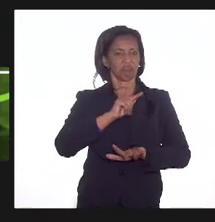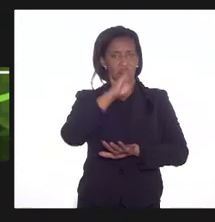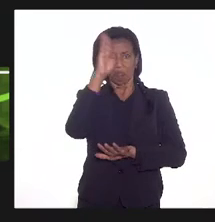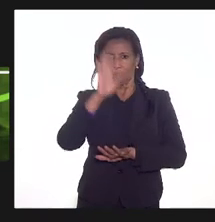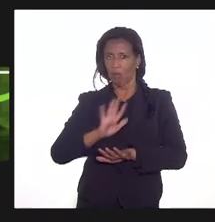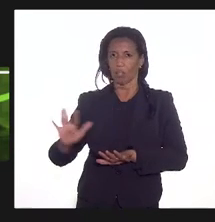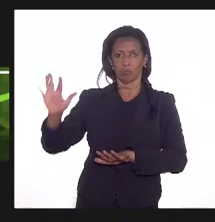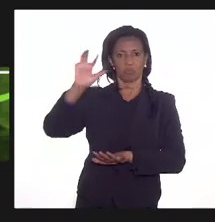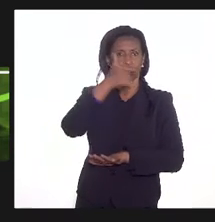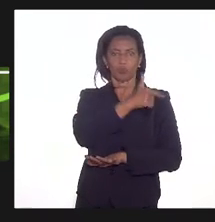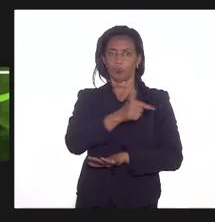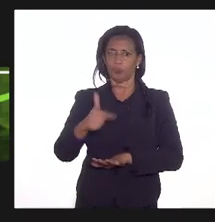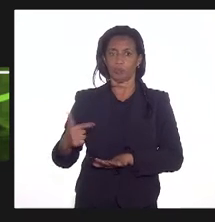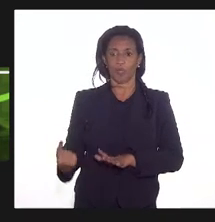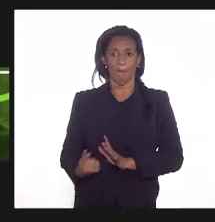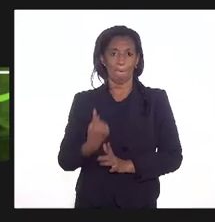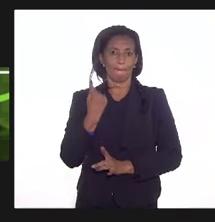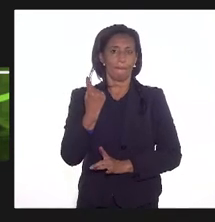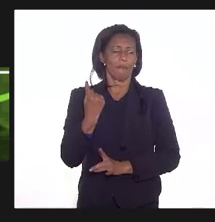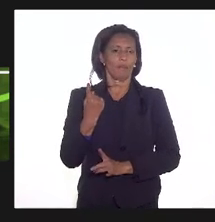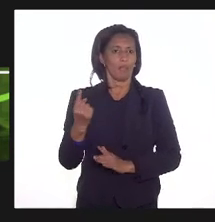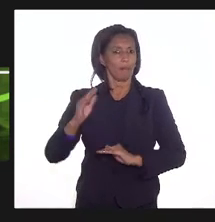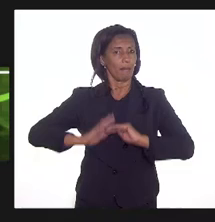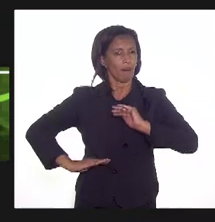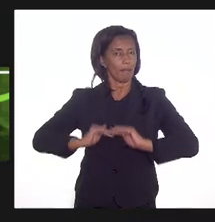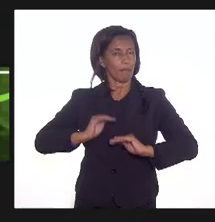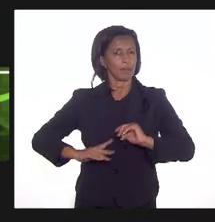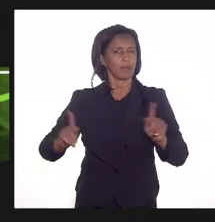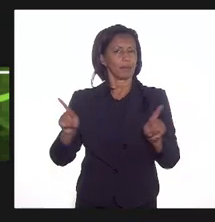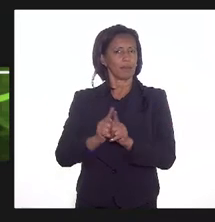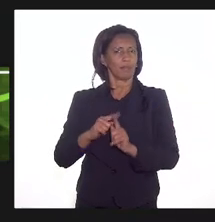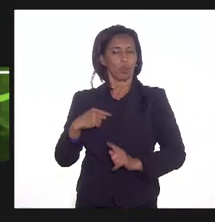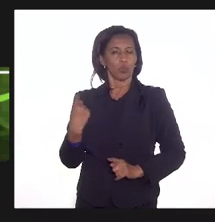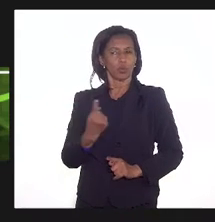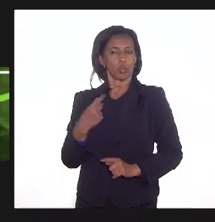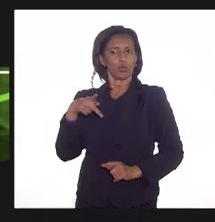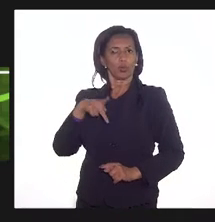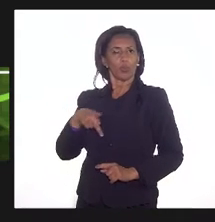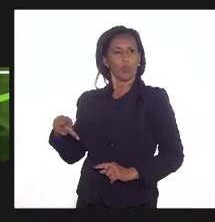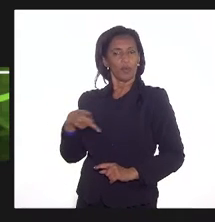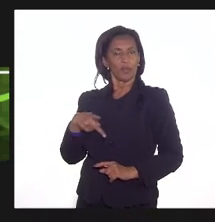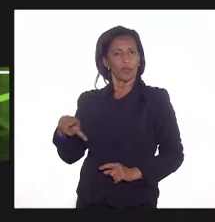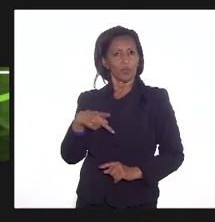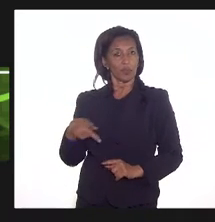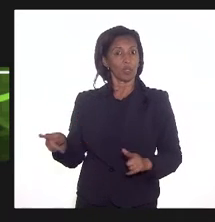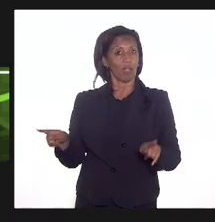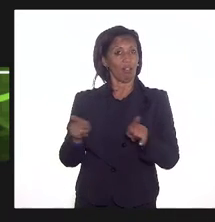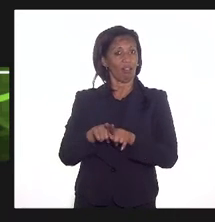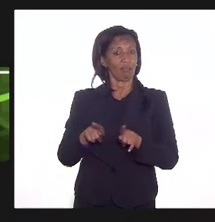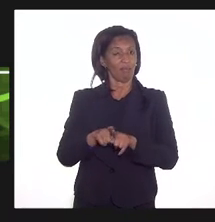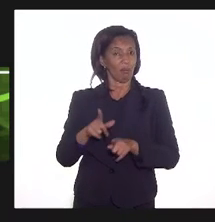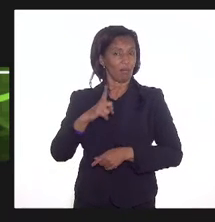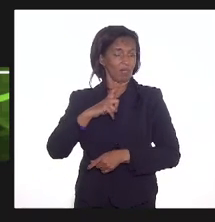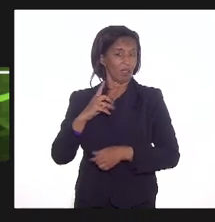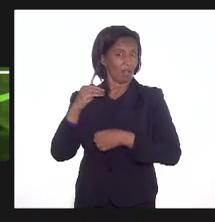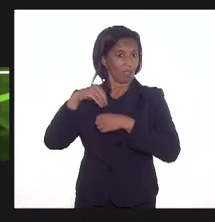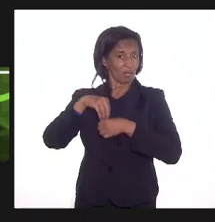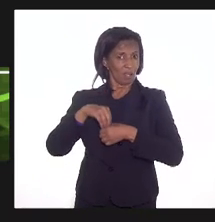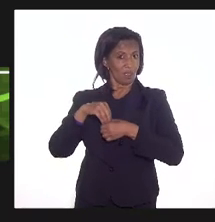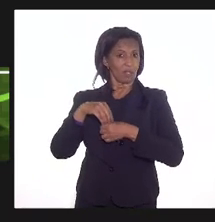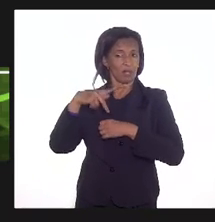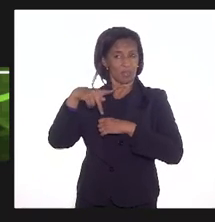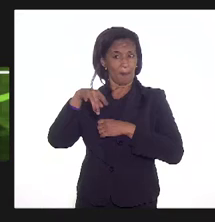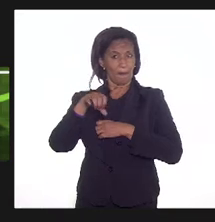pioneiros nisso e acima de tudo para capacitar mais os nossos professores e também temos dentro dessa pós